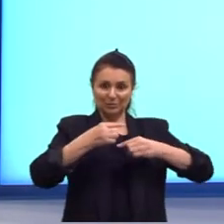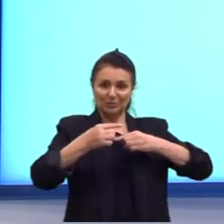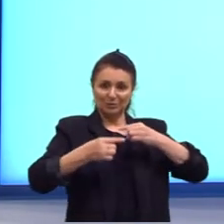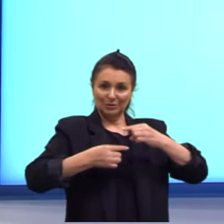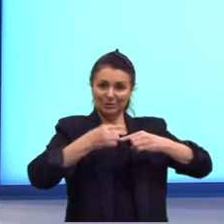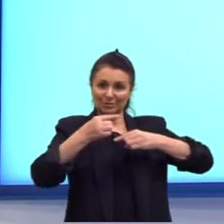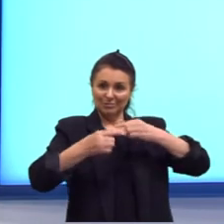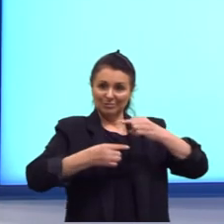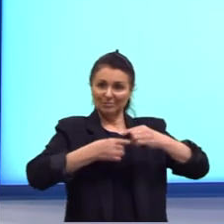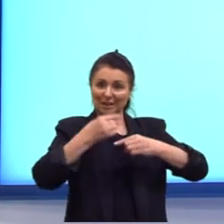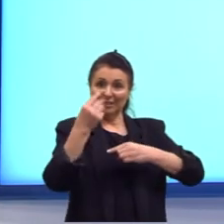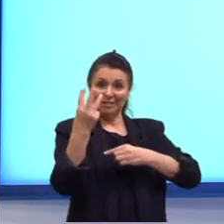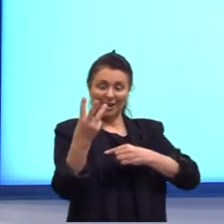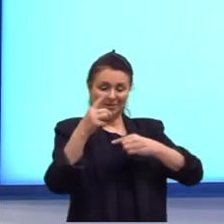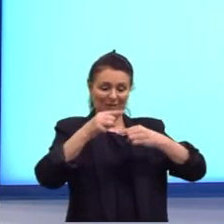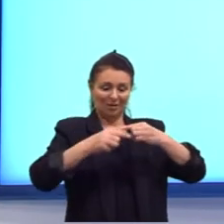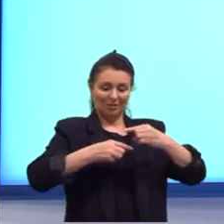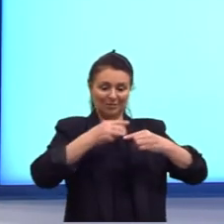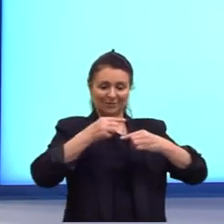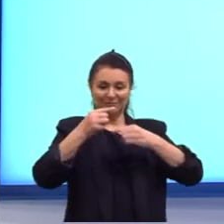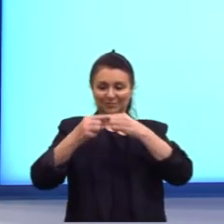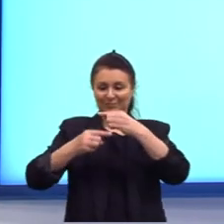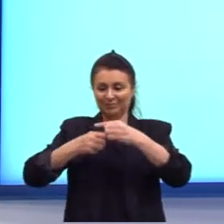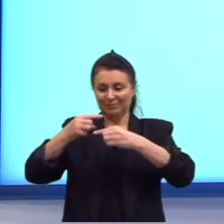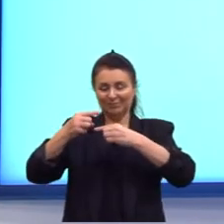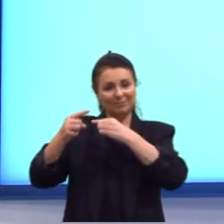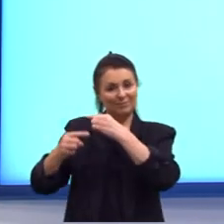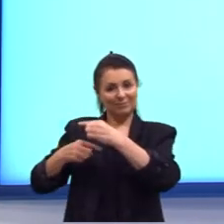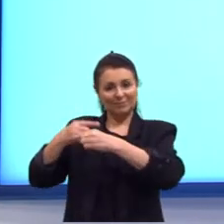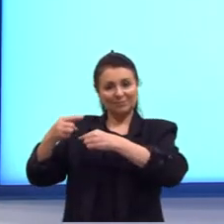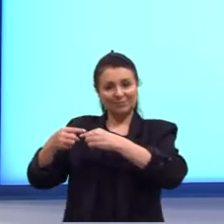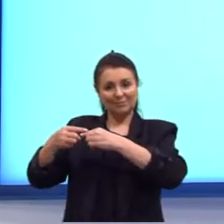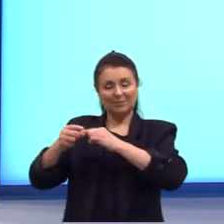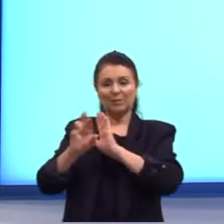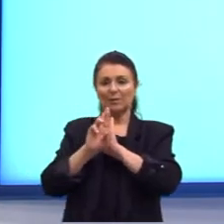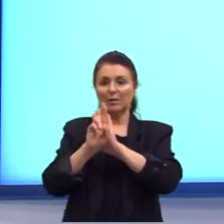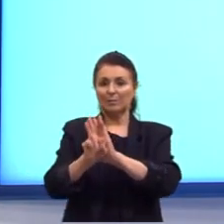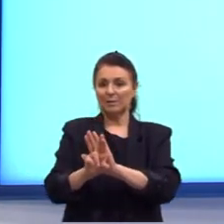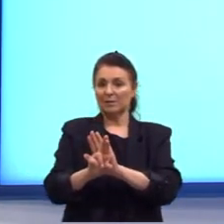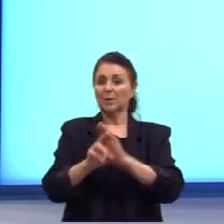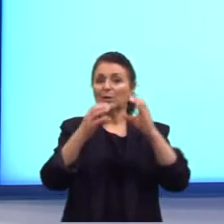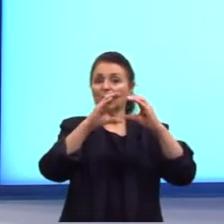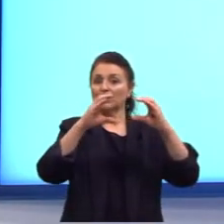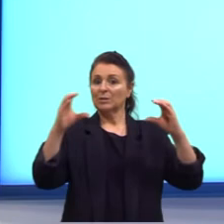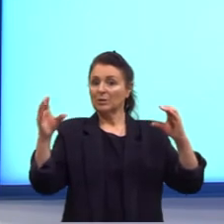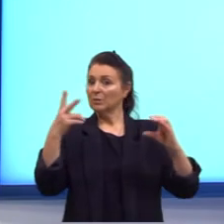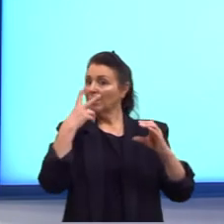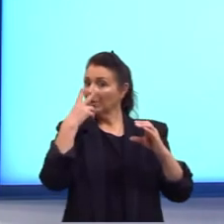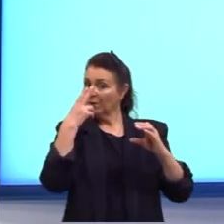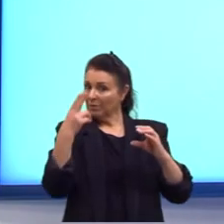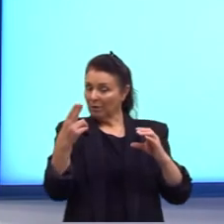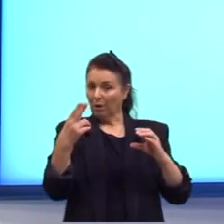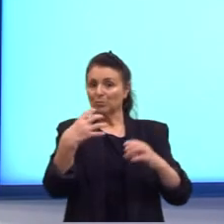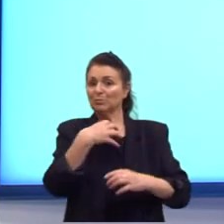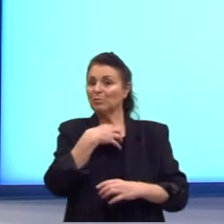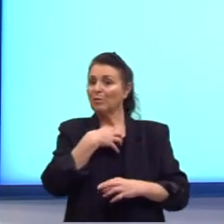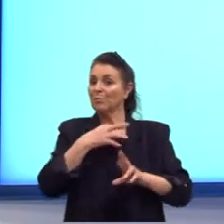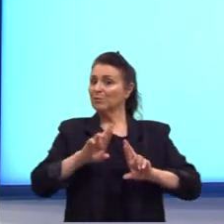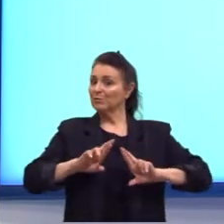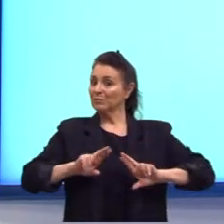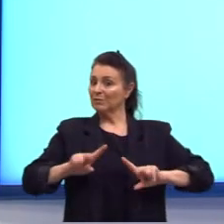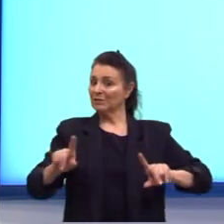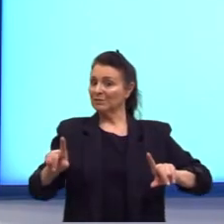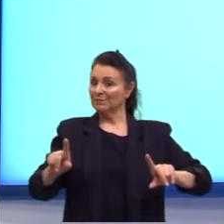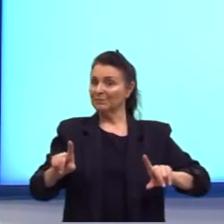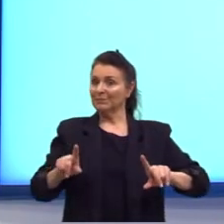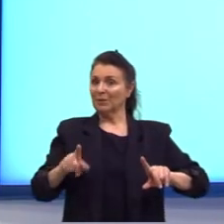resistores eu posso representar aquele mesmo circuito de várias formas tá Não importa eu posso